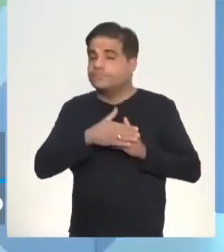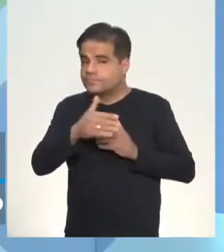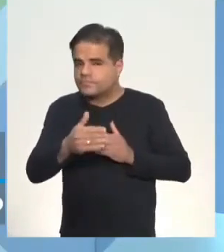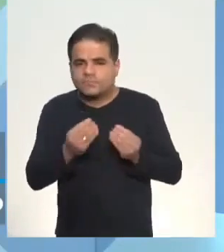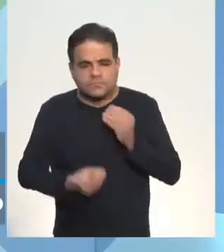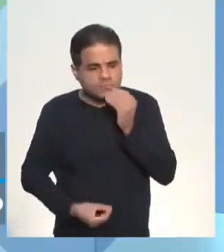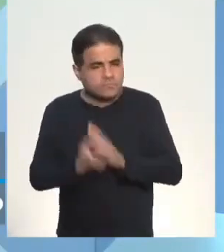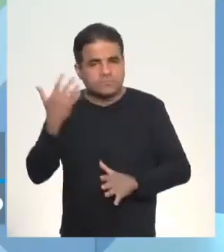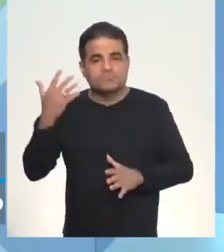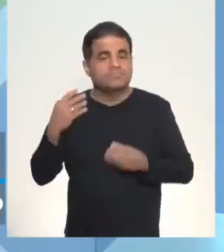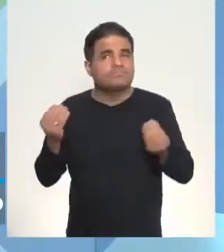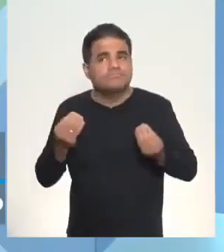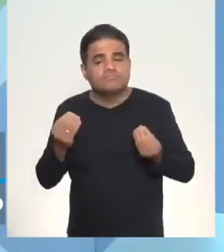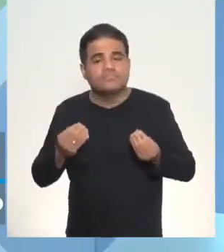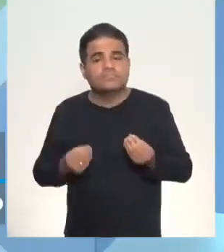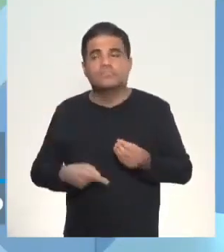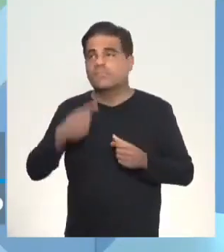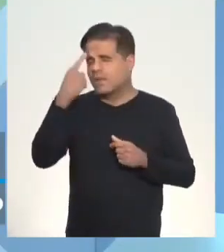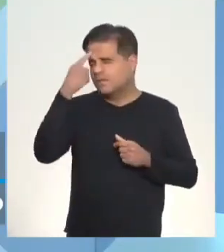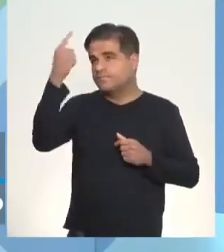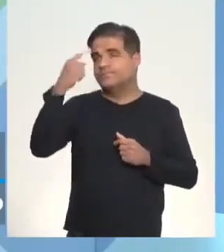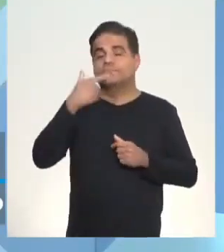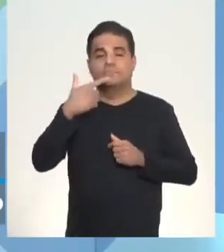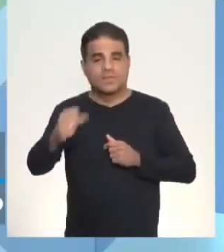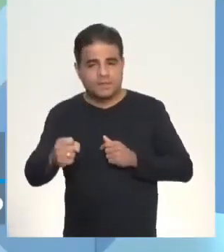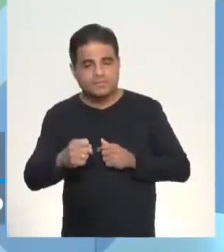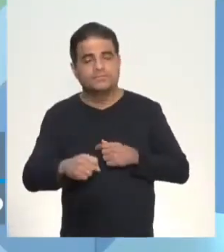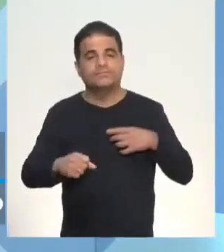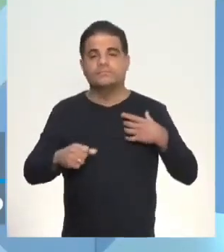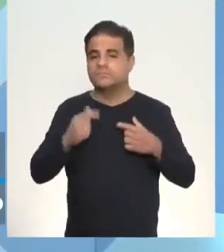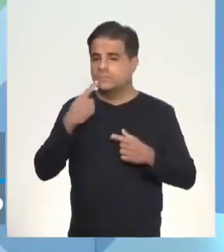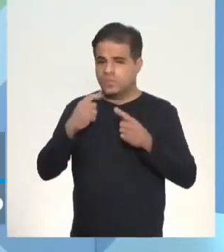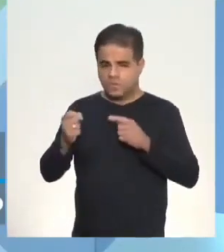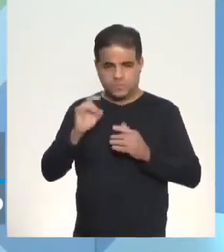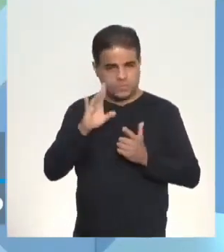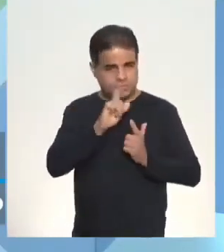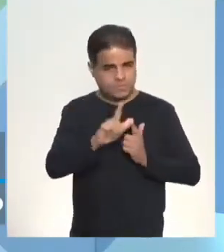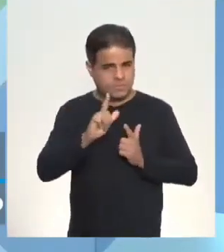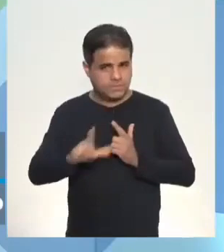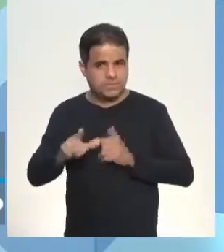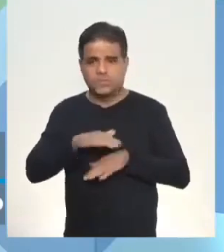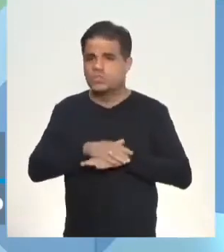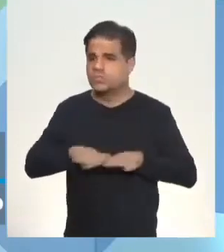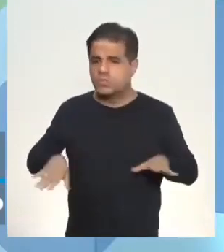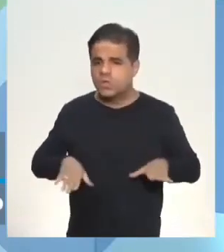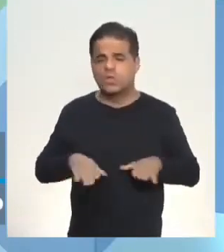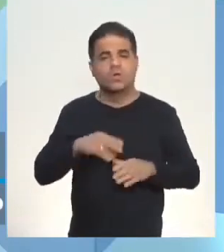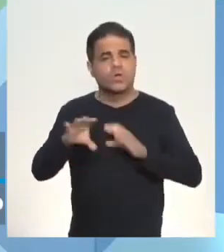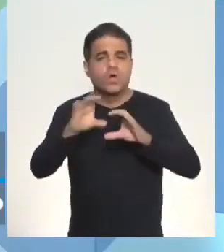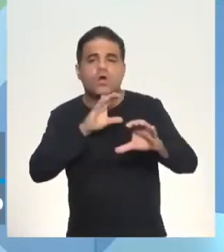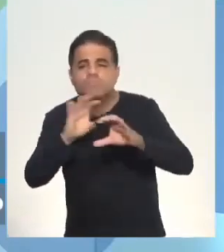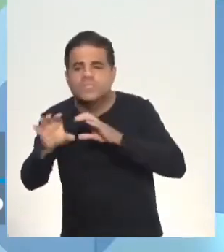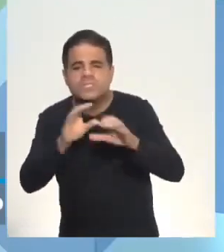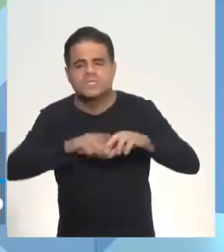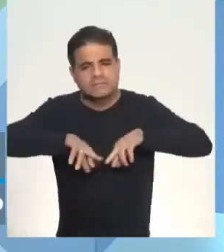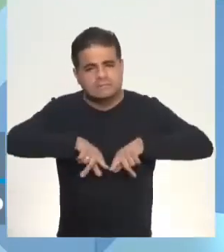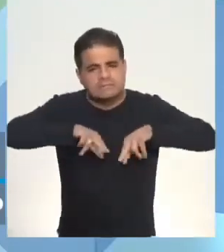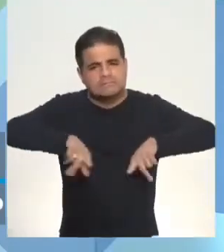como é que surgiu a ideia de que a linguagem são apenas as letras? Né? Sendo que a gente se comunica